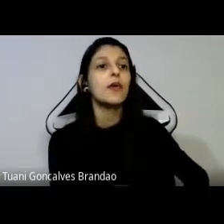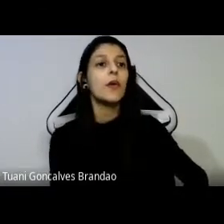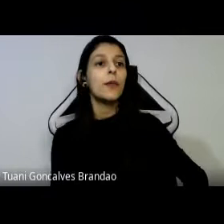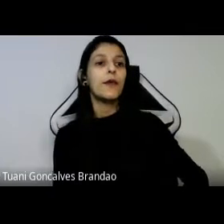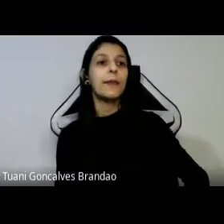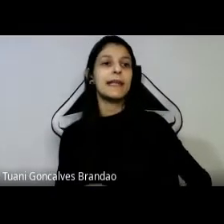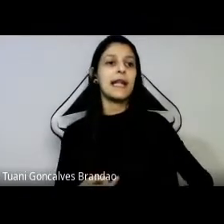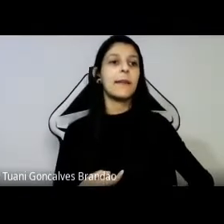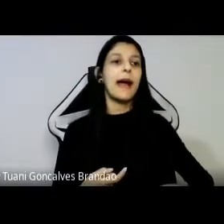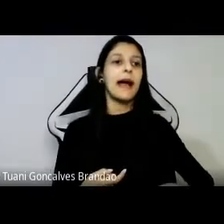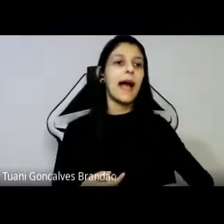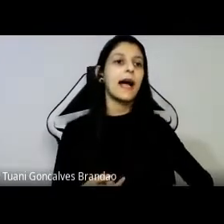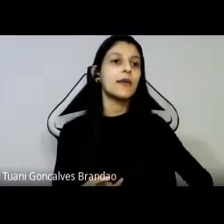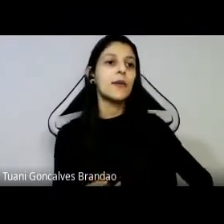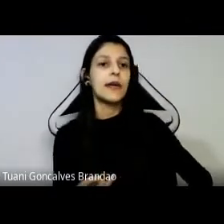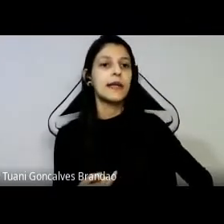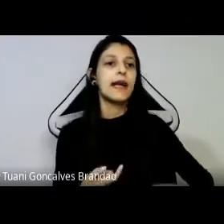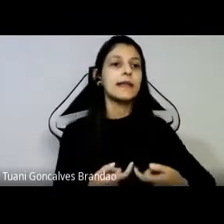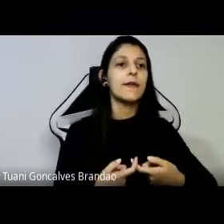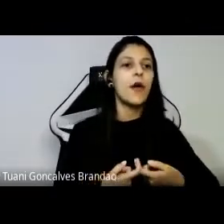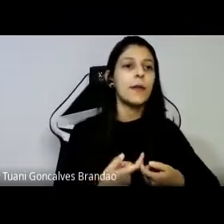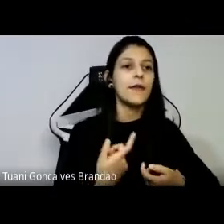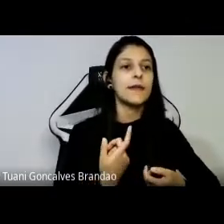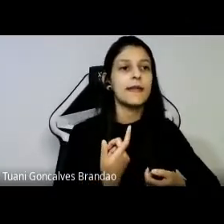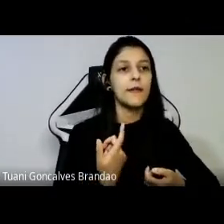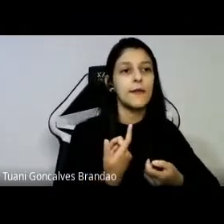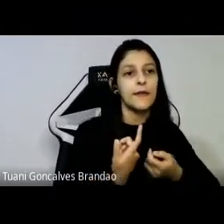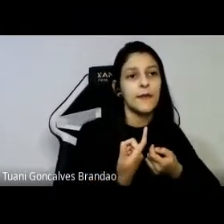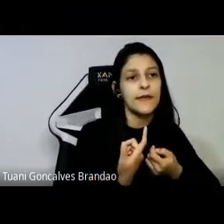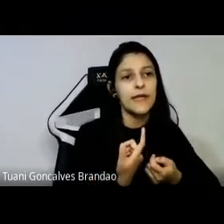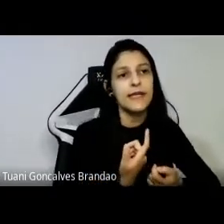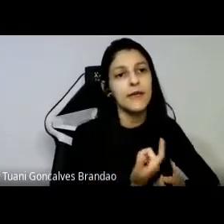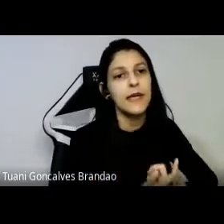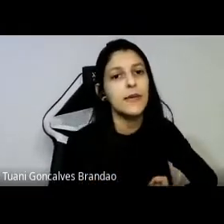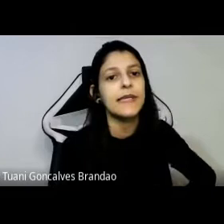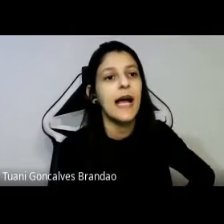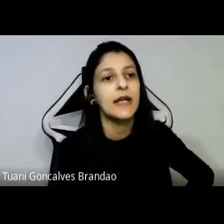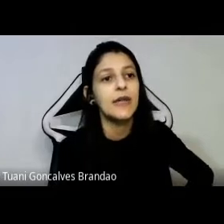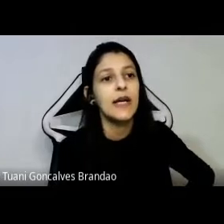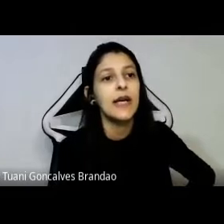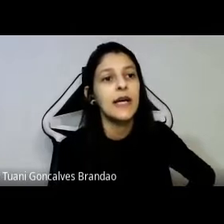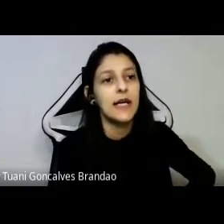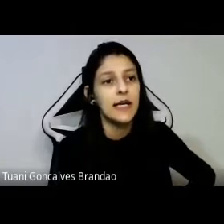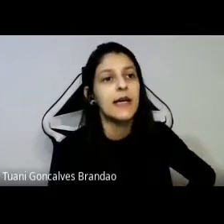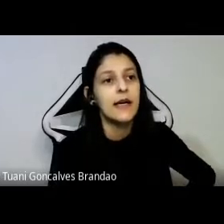Então, quando o movimento ele é marcado dessa forma que vocês estão visualizando aí no slide.